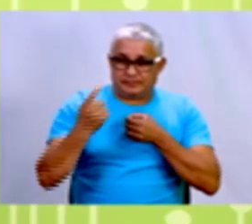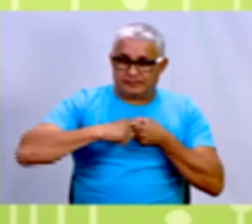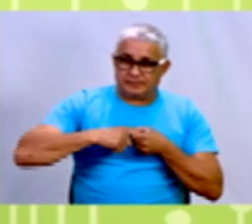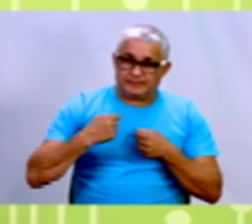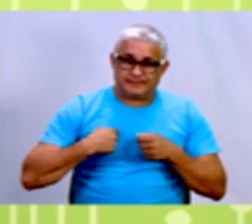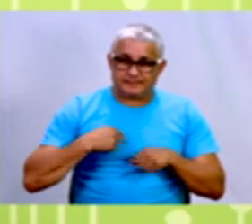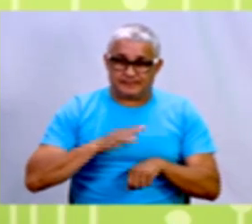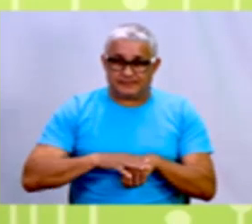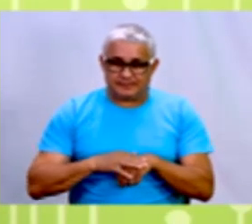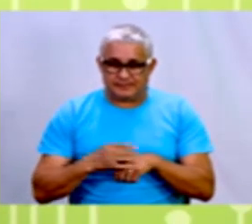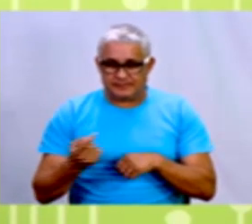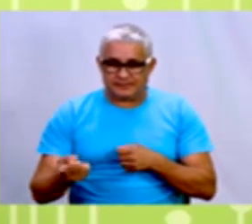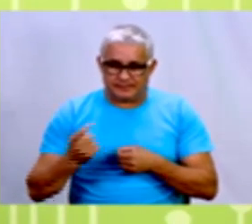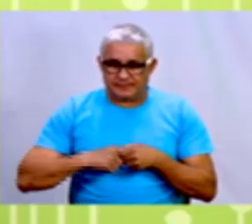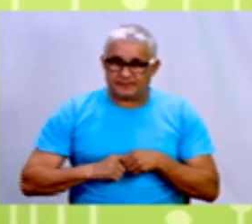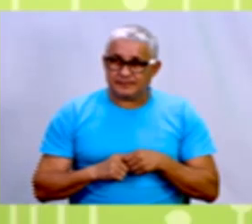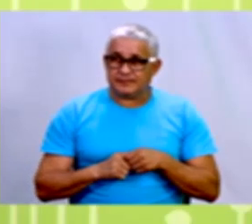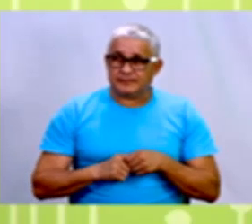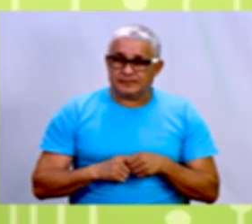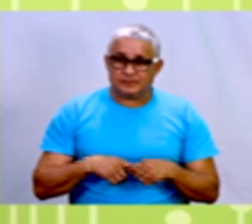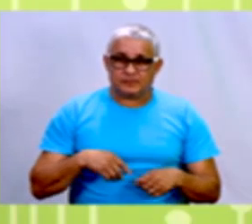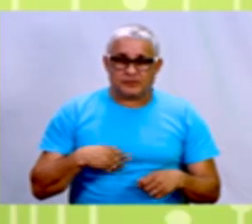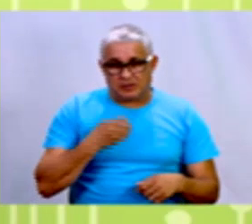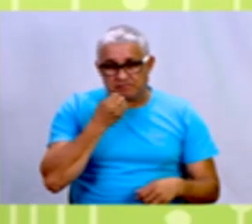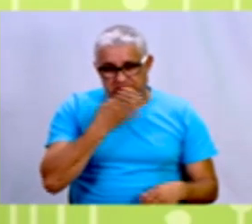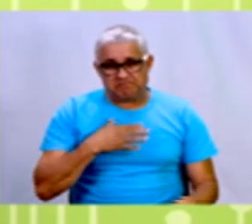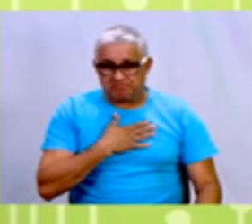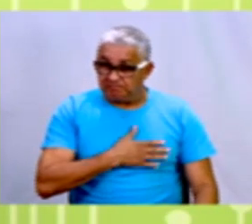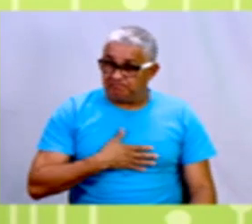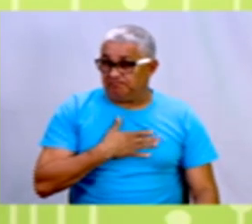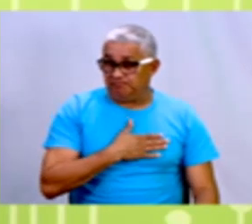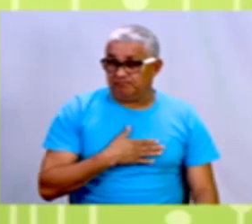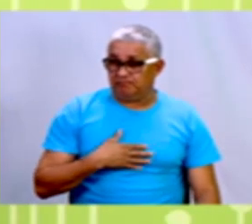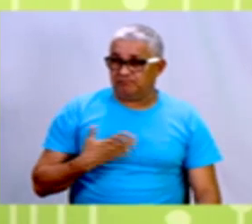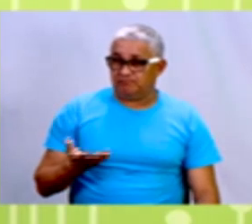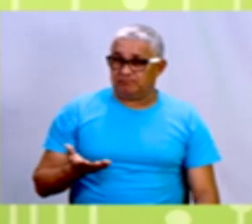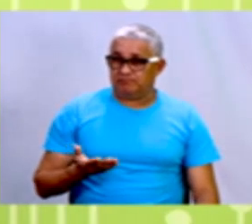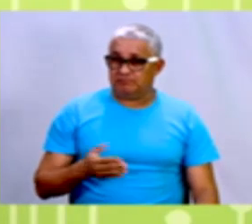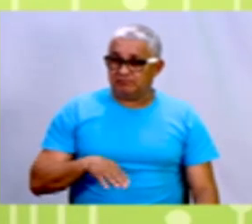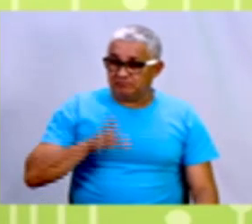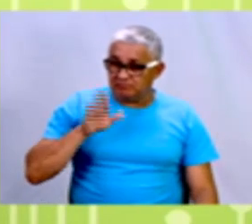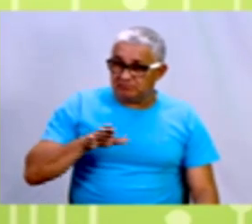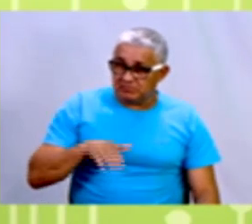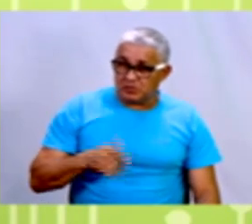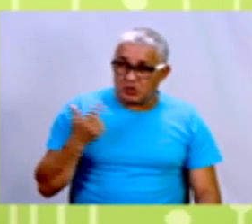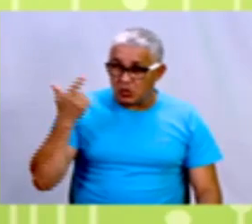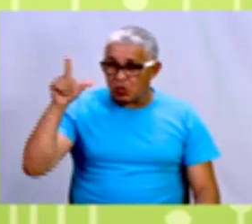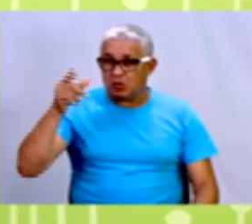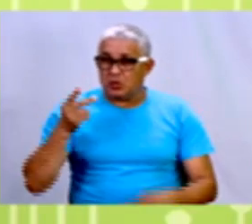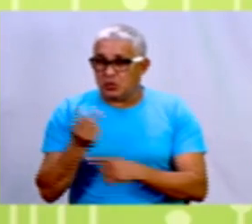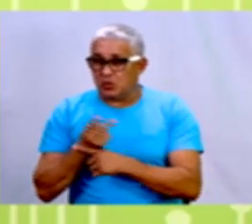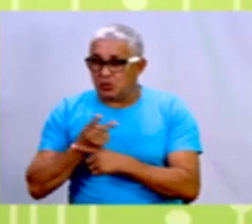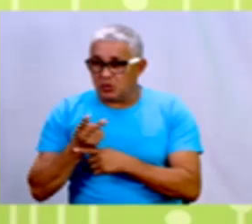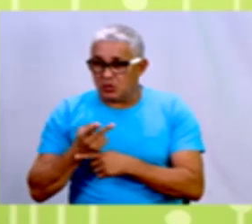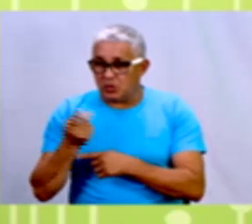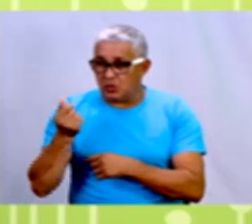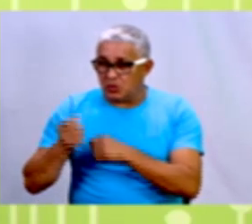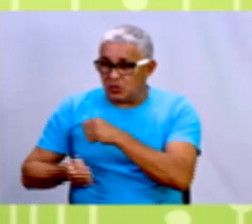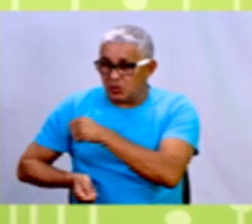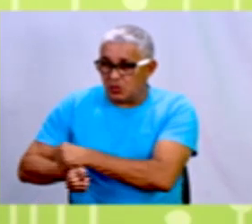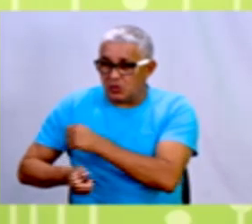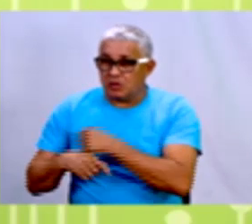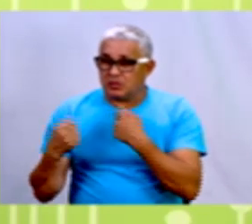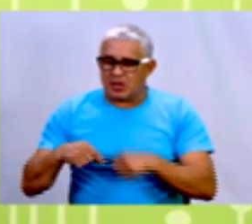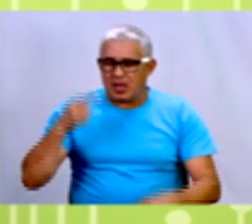ter, tá sendo satisfatório para mim? Eu estou achando muito baixo, vou procurar outro lugar para investir, né? Então, tudo isso tem que